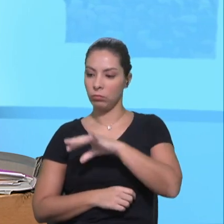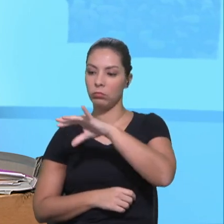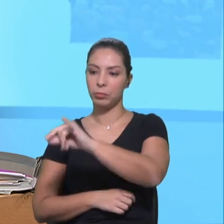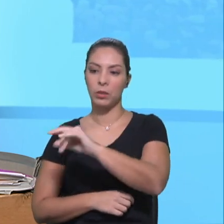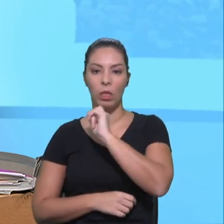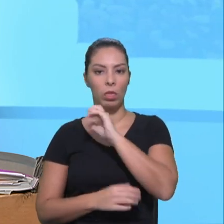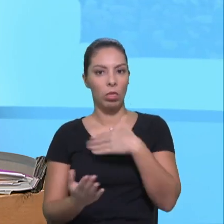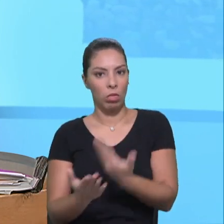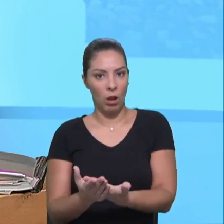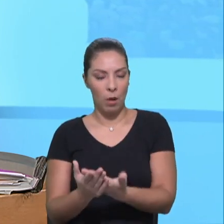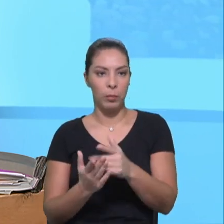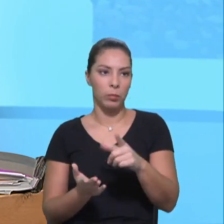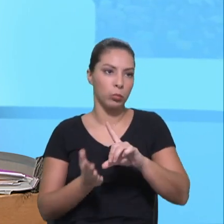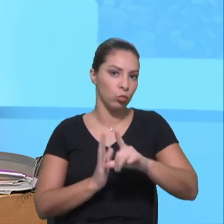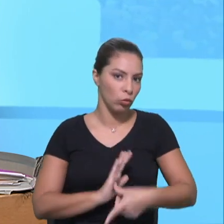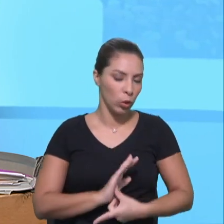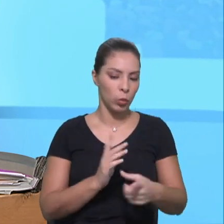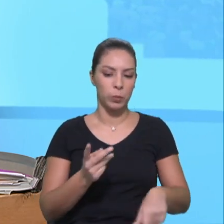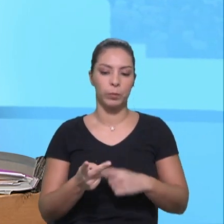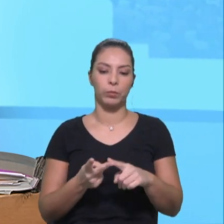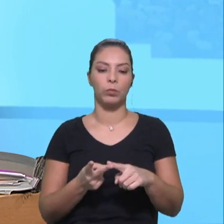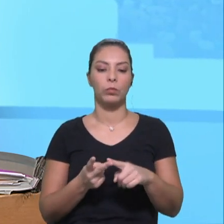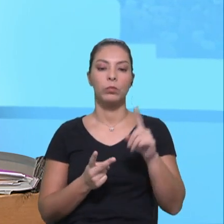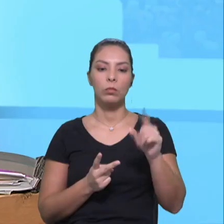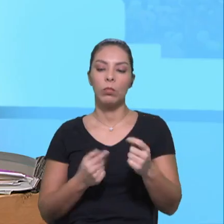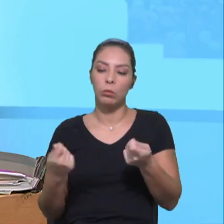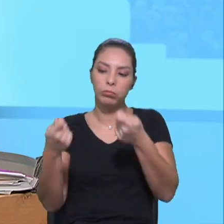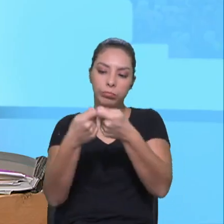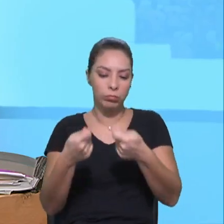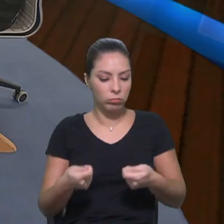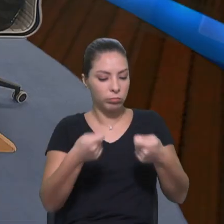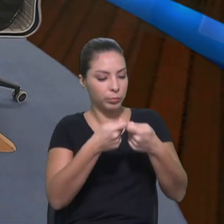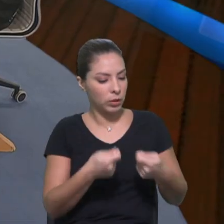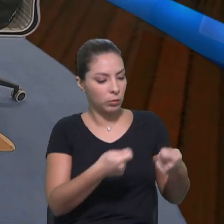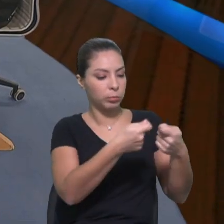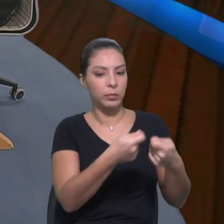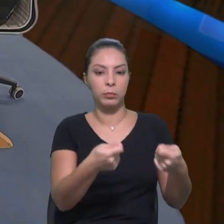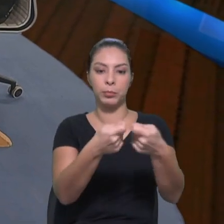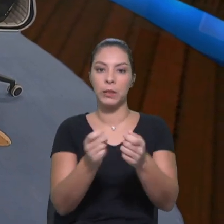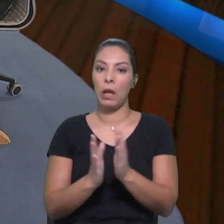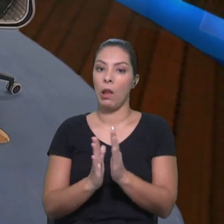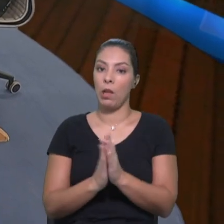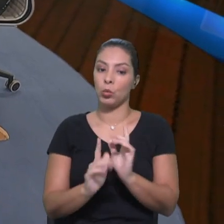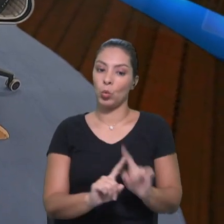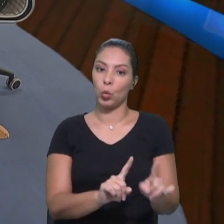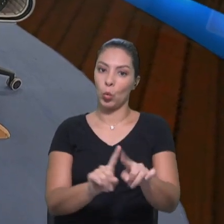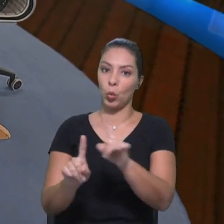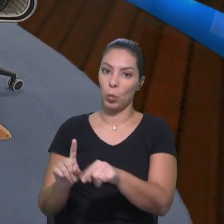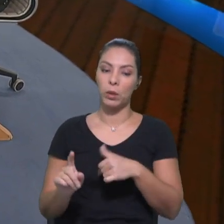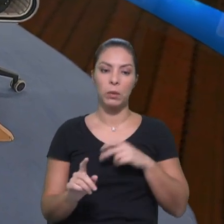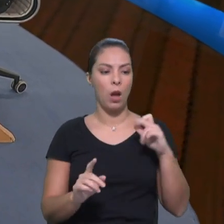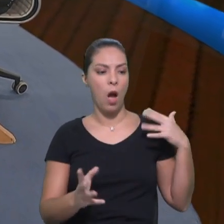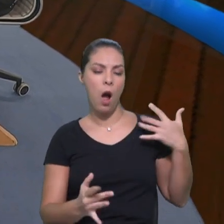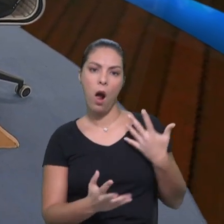ou seja, desde o projeto à construção ou a própria adequação das igrejas, e em Santo Anselmo também, desde já há alguns anos, precisamente